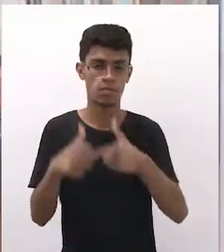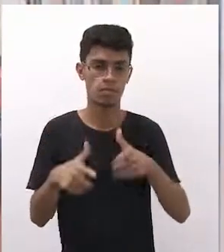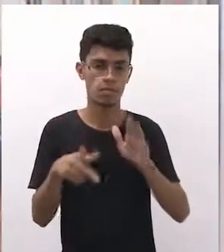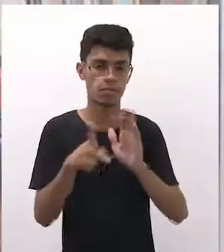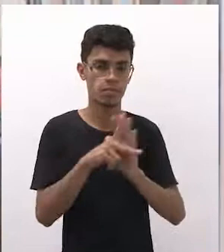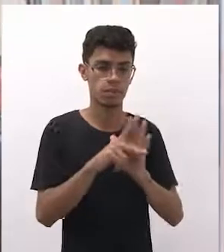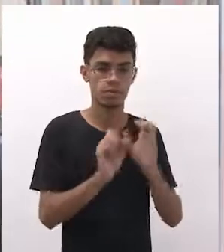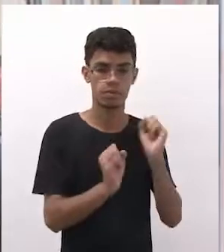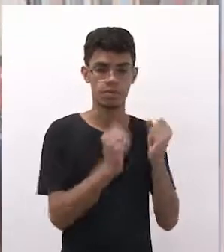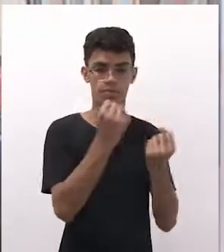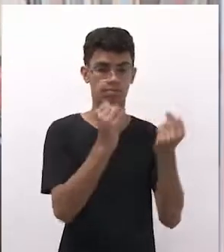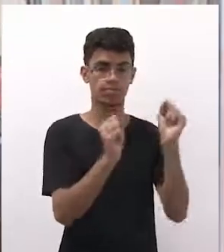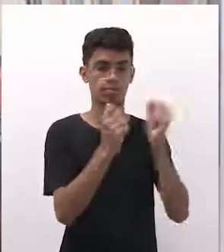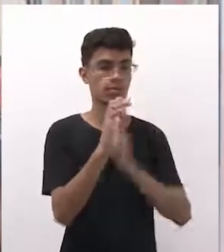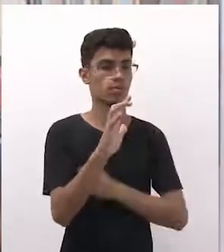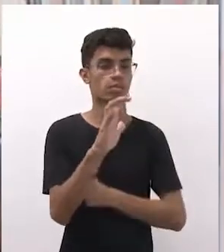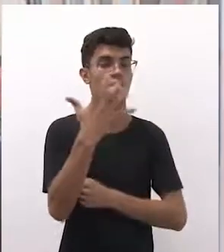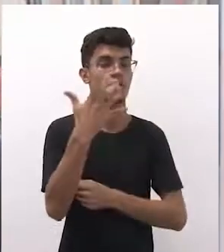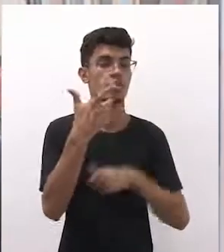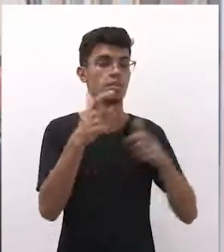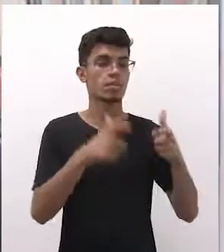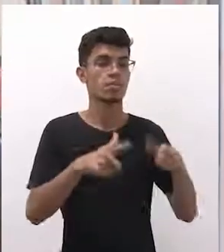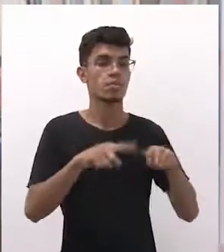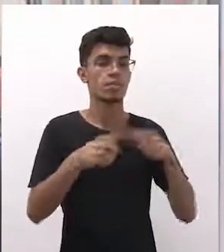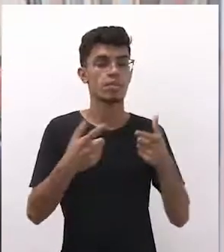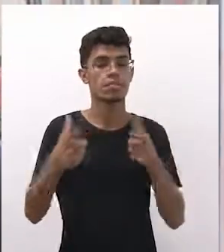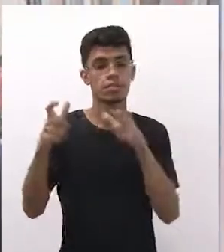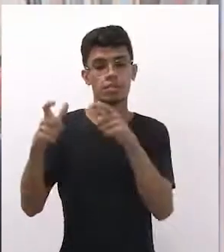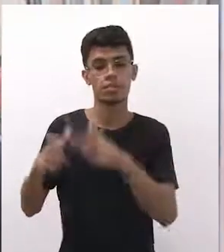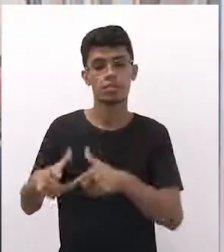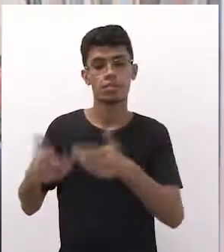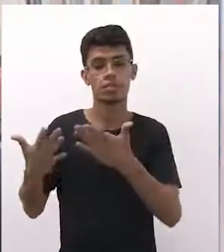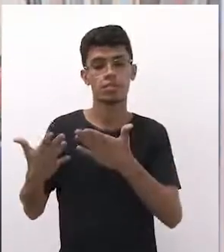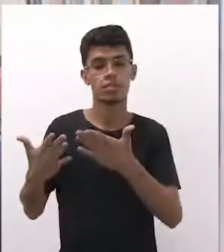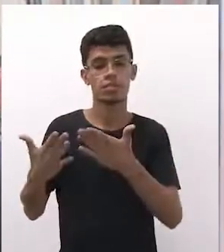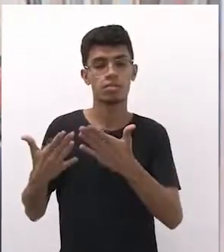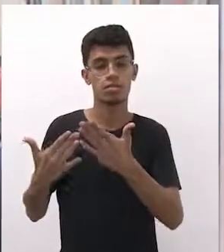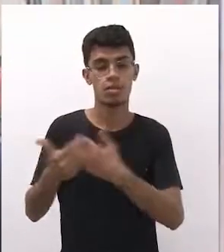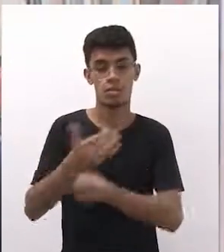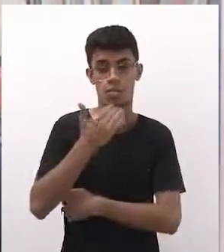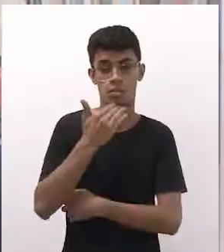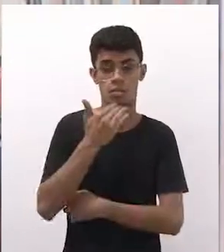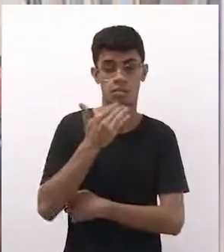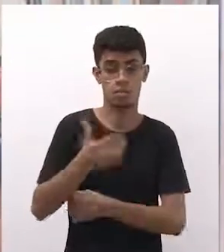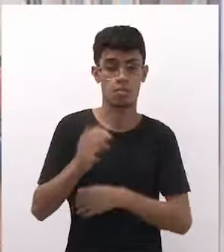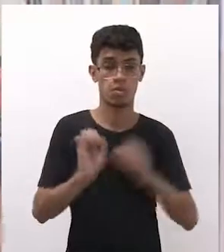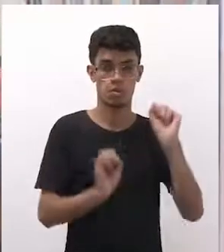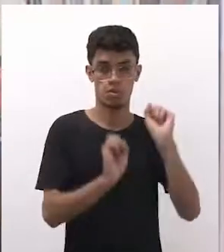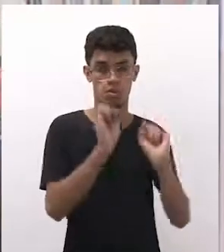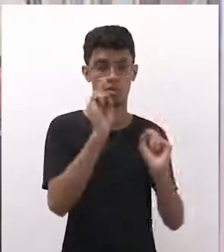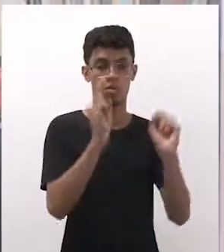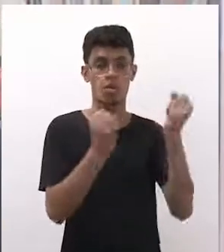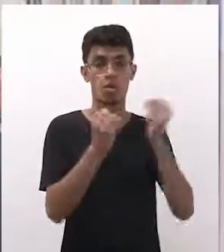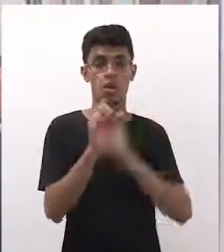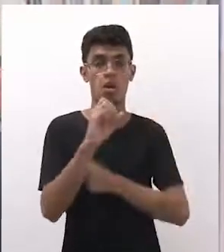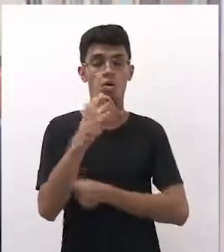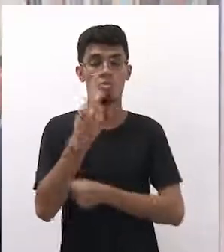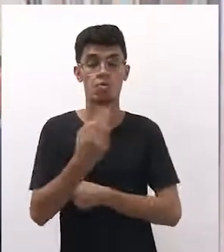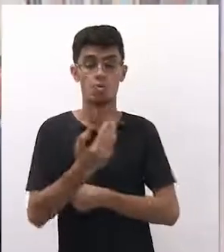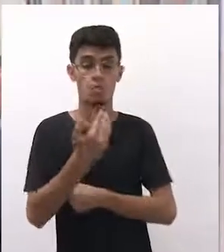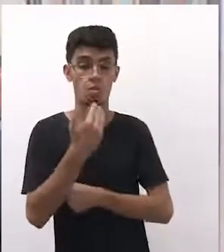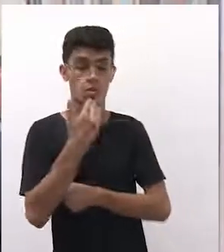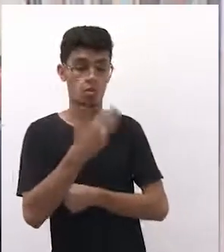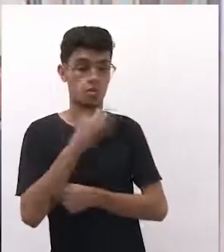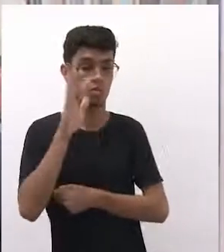numa indústria, né? Num lugar, mas ele está acontecendo a serviço dessa indústria ou a serviço desse empregador na